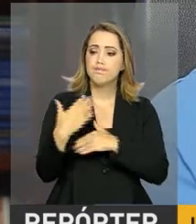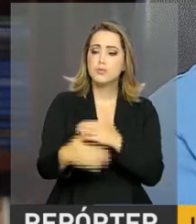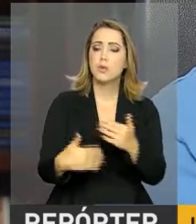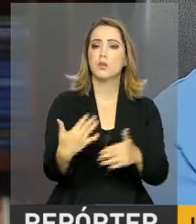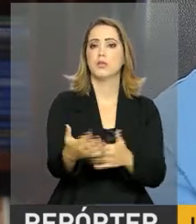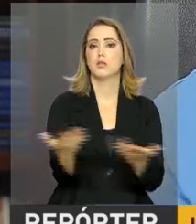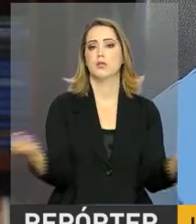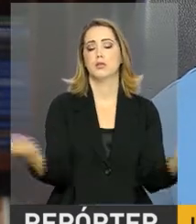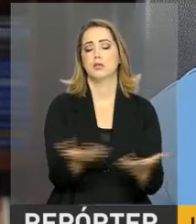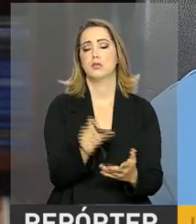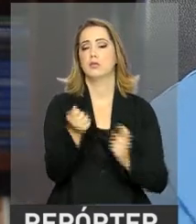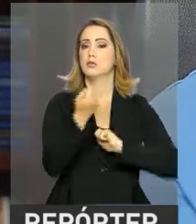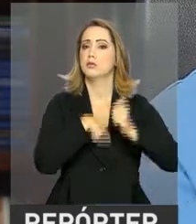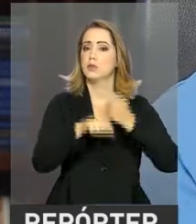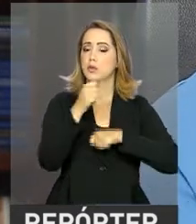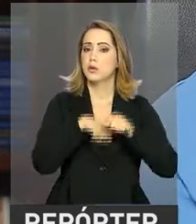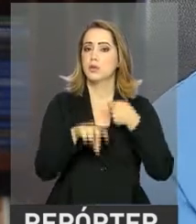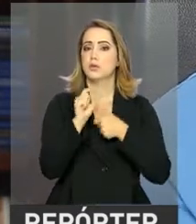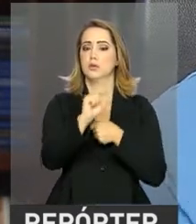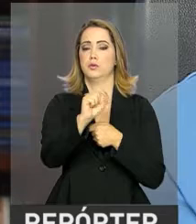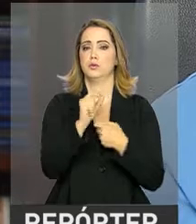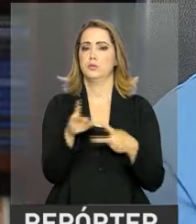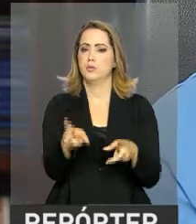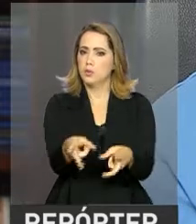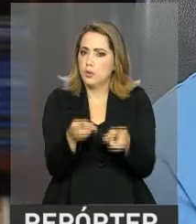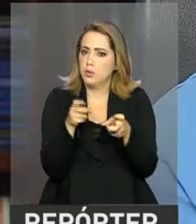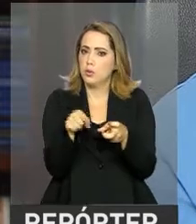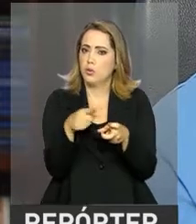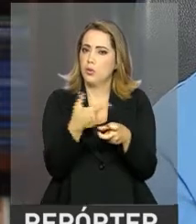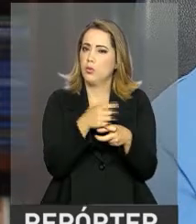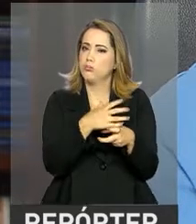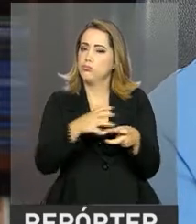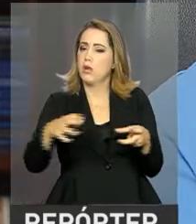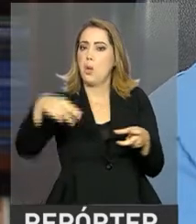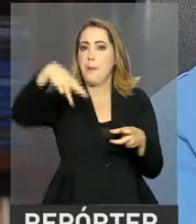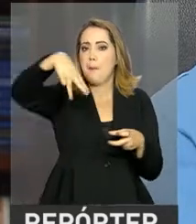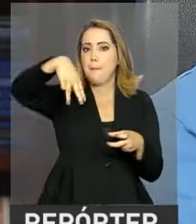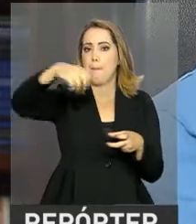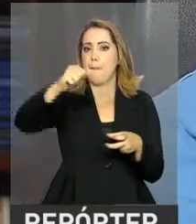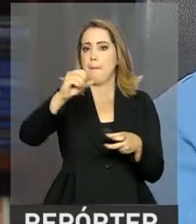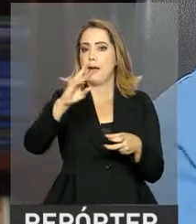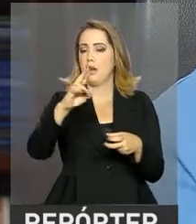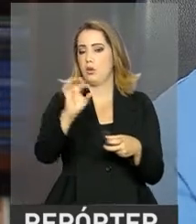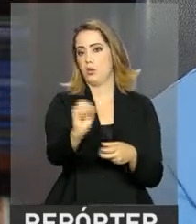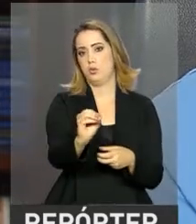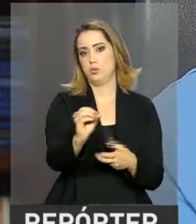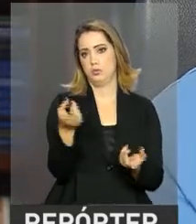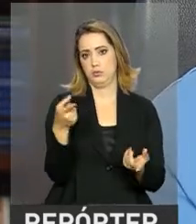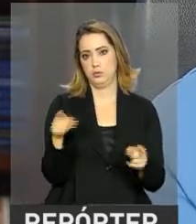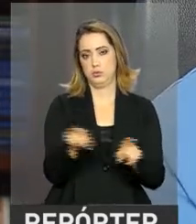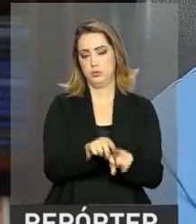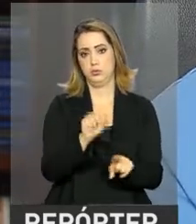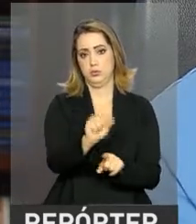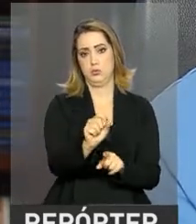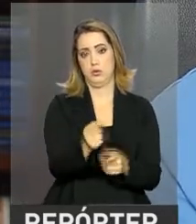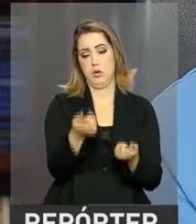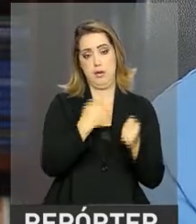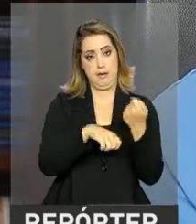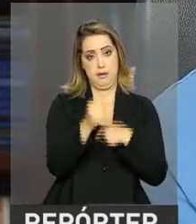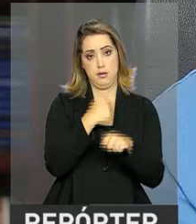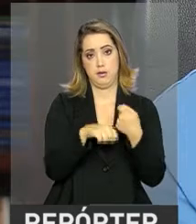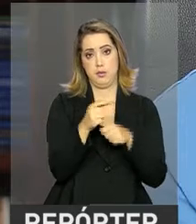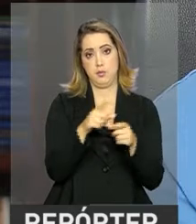sinais na economia, principalmente de indicadores macroeconômicos, principalmente no caso específico, inclusive, da